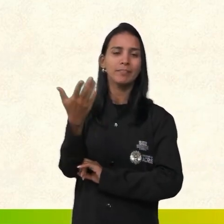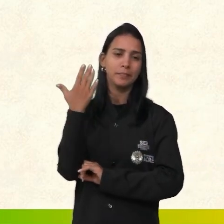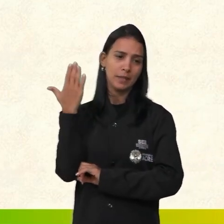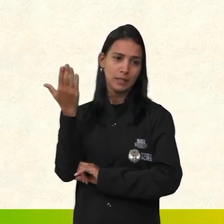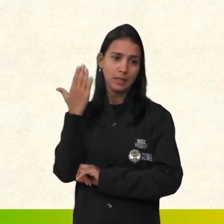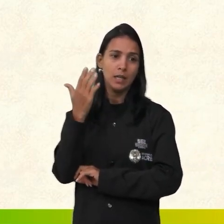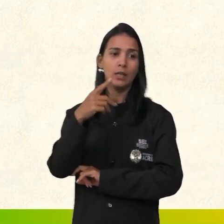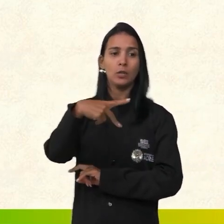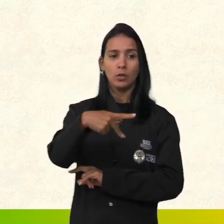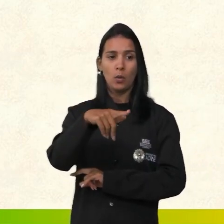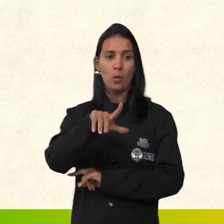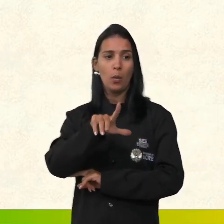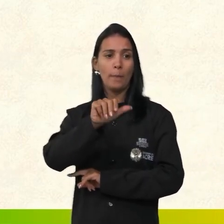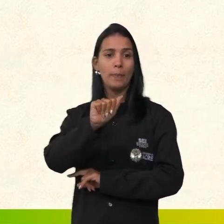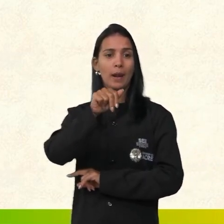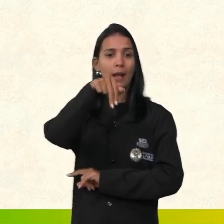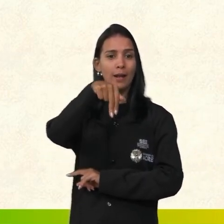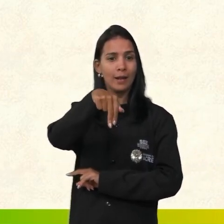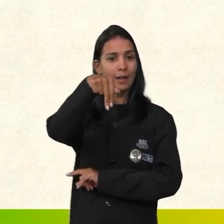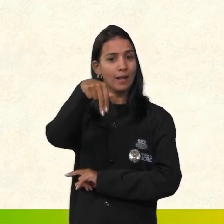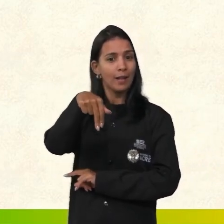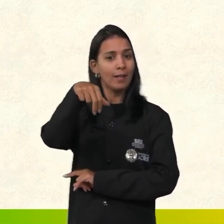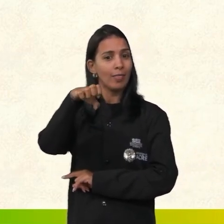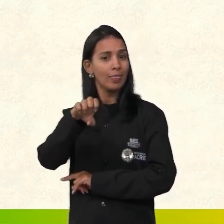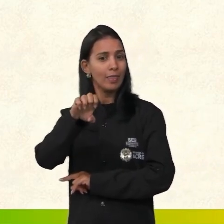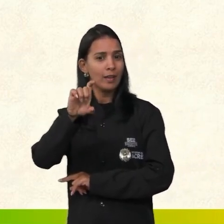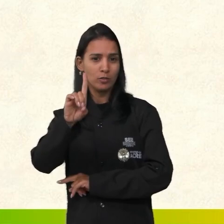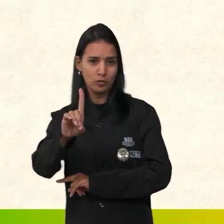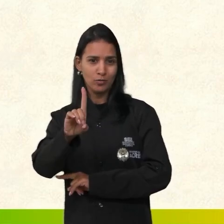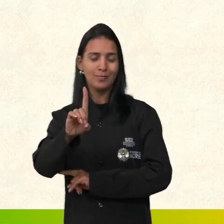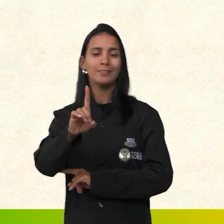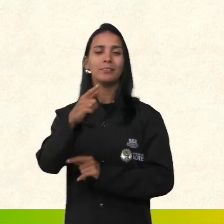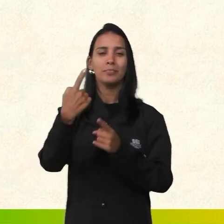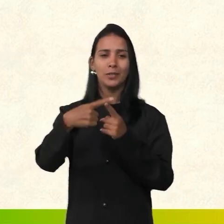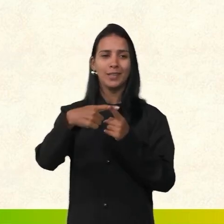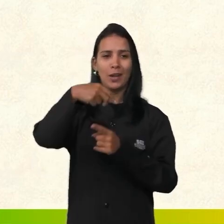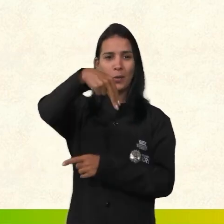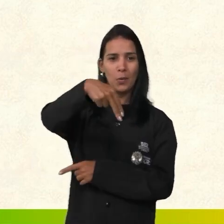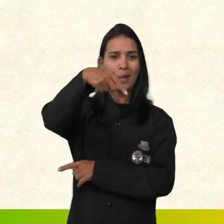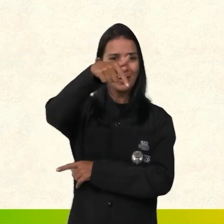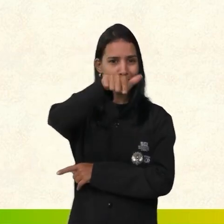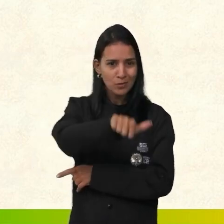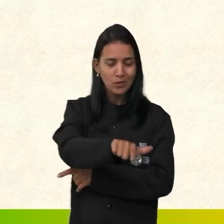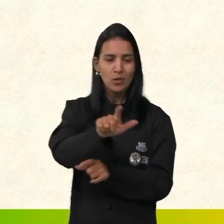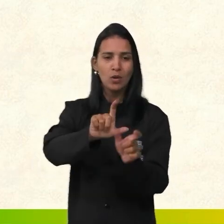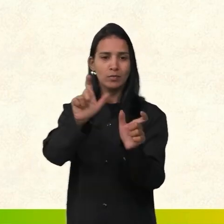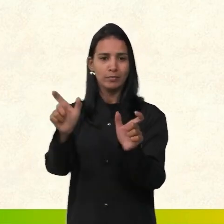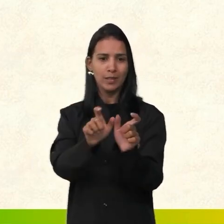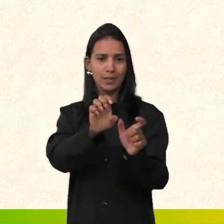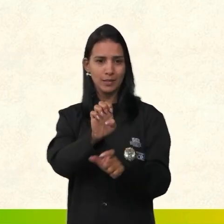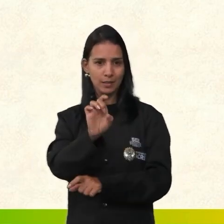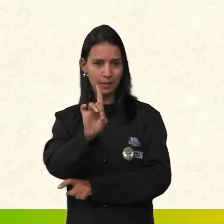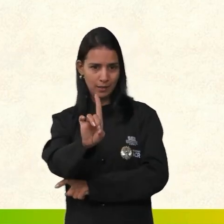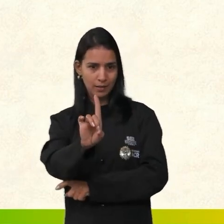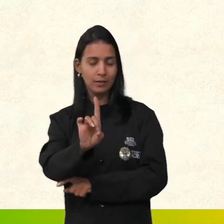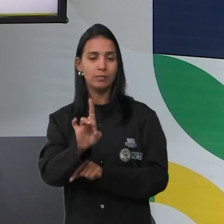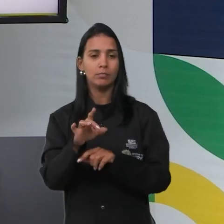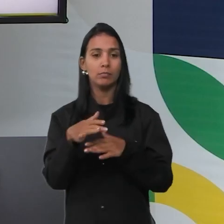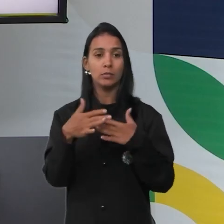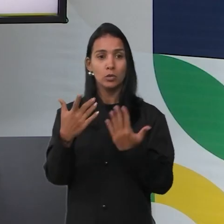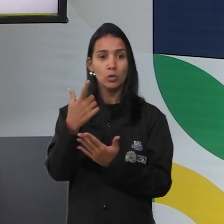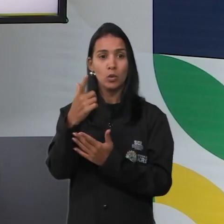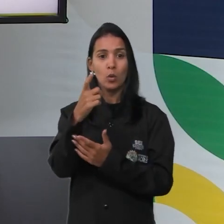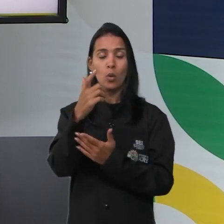passado, nós temos planned, planejou. Dobra-se a última letra e acrescenta ED. Então, nesse caso